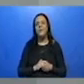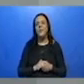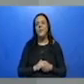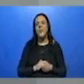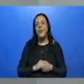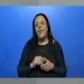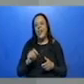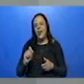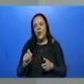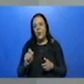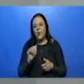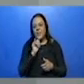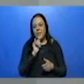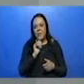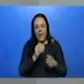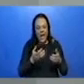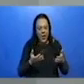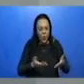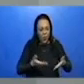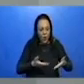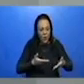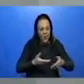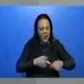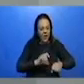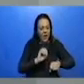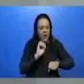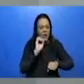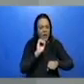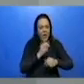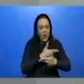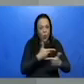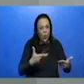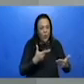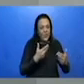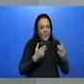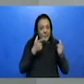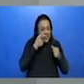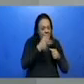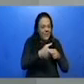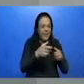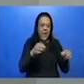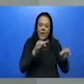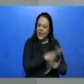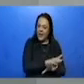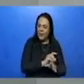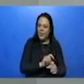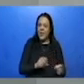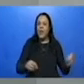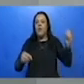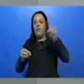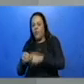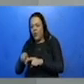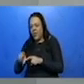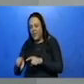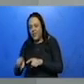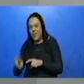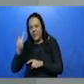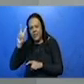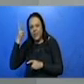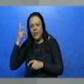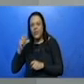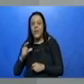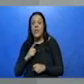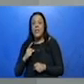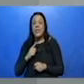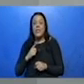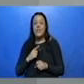ele sai daqui, ele vai contar o que aconteceu lá em outro lugar. Você não vê a hora de voltar para saber aquilo, tá? Ele gera, então, esse mistério. Eu quero